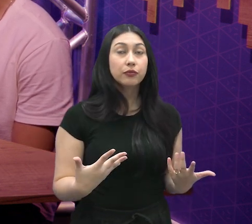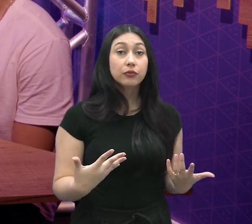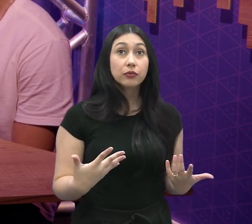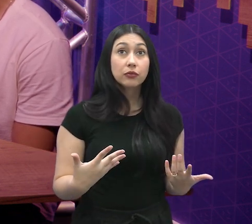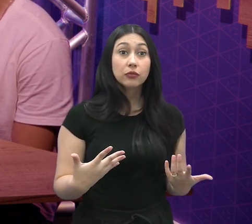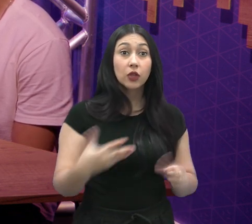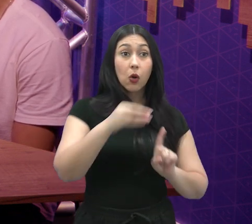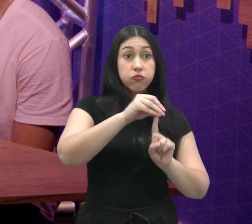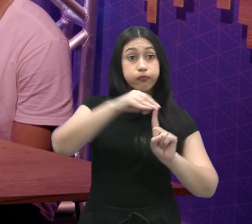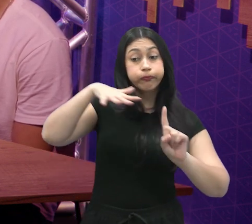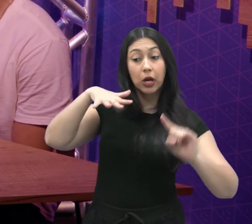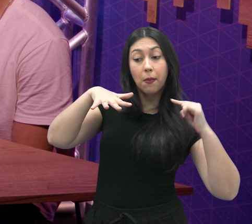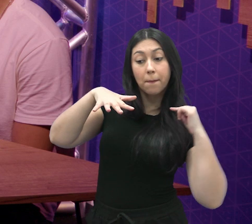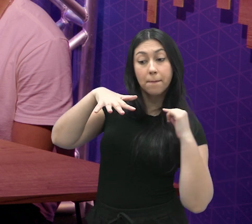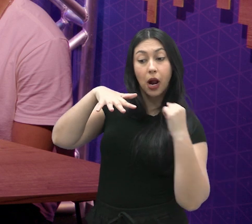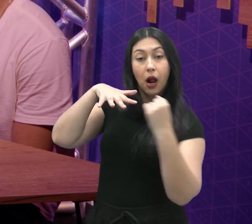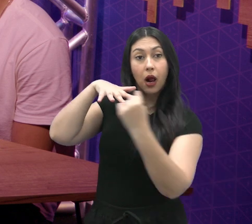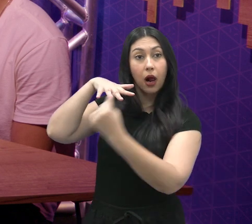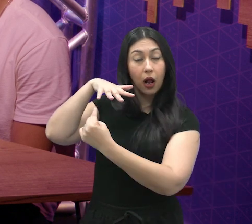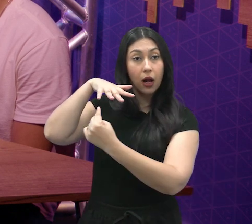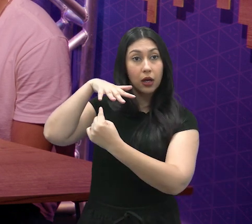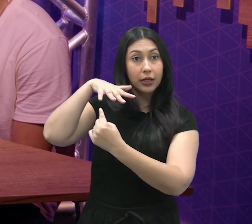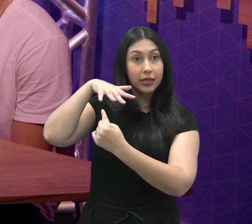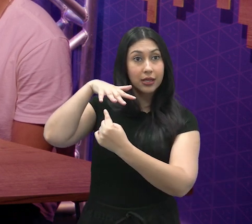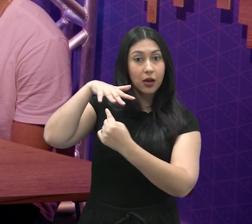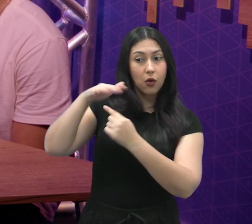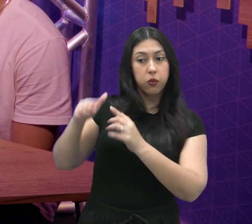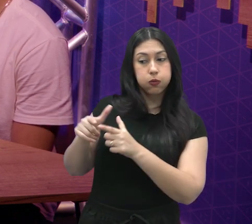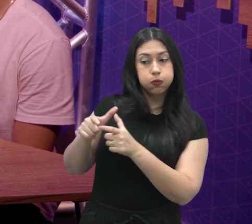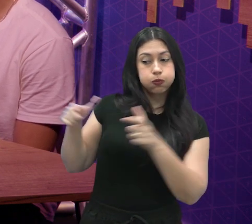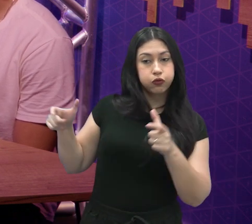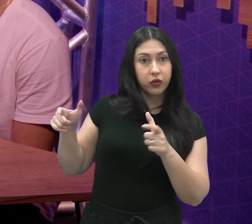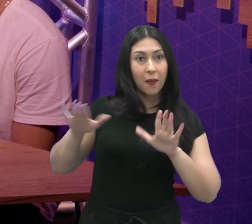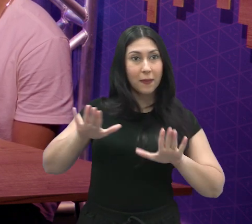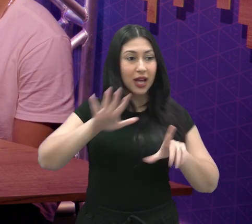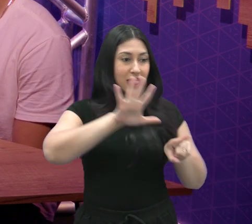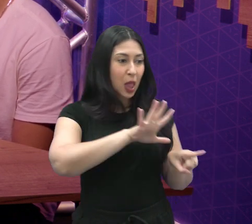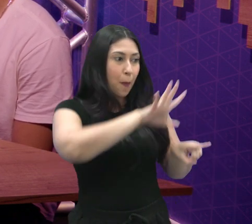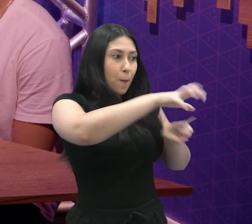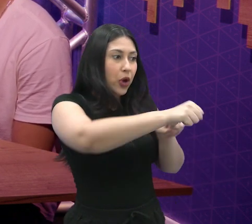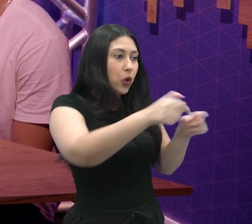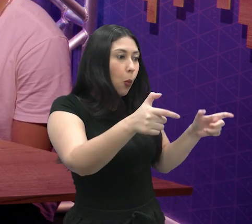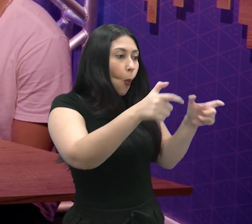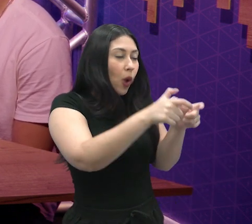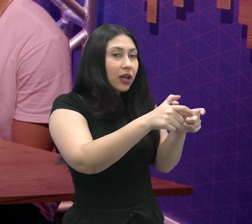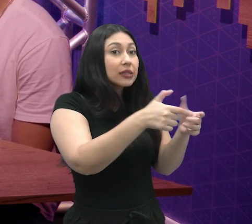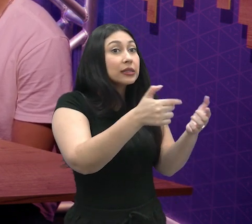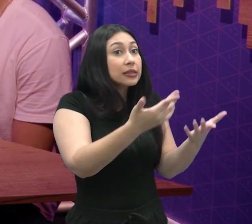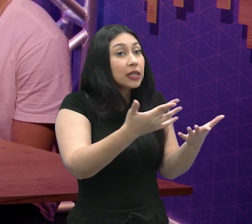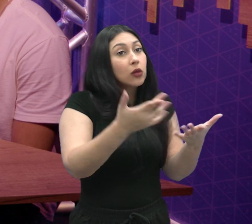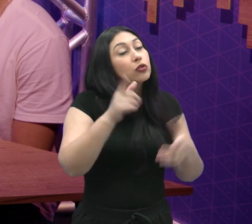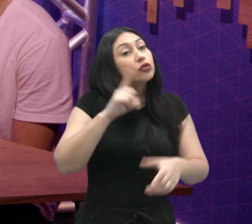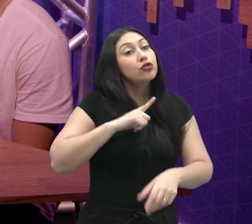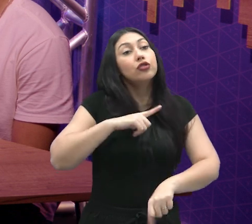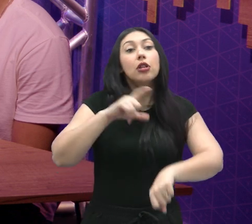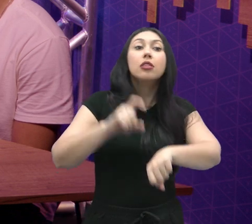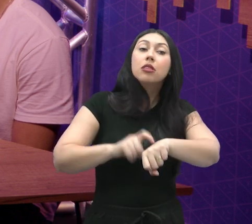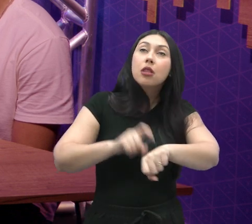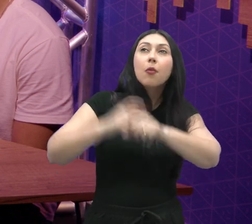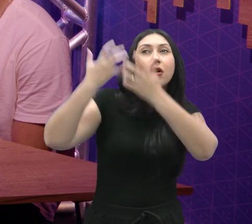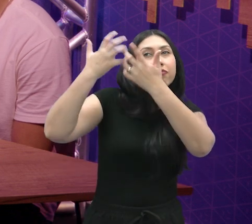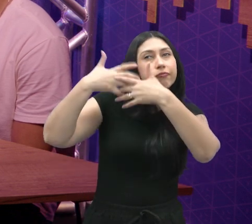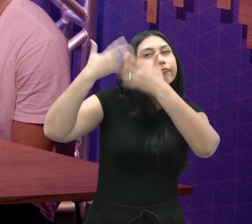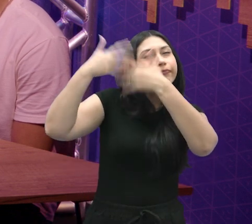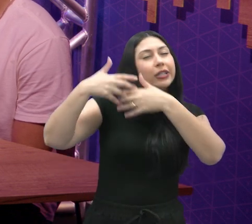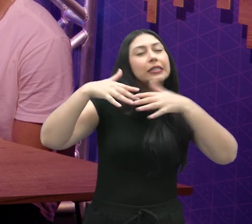Mas... a partir do momento que os nossos predadores diminuíram, a gente tinha mais tempo para pensar. E conforme o